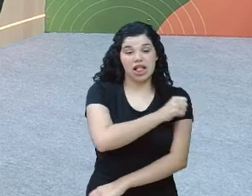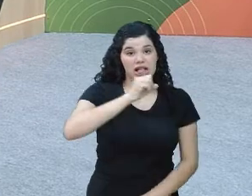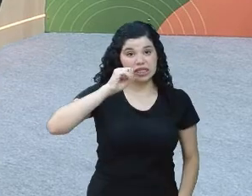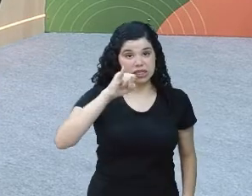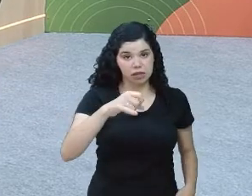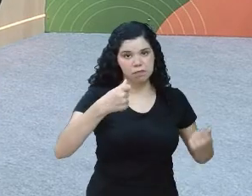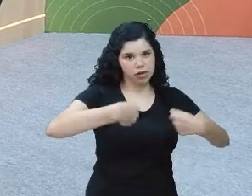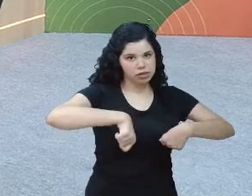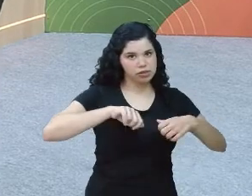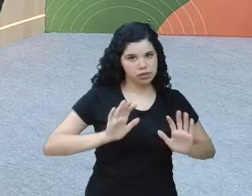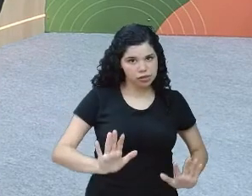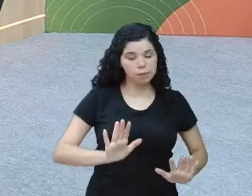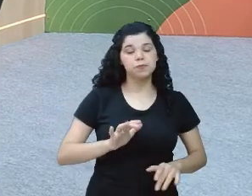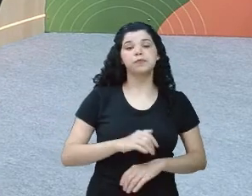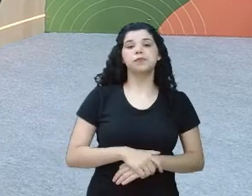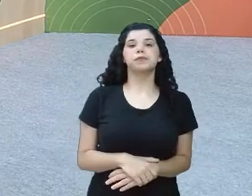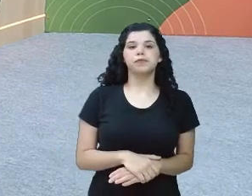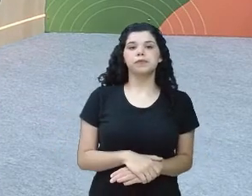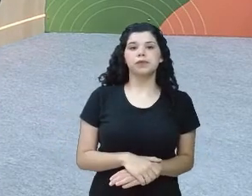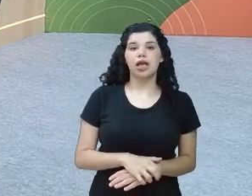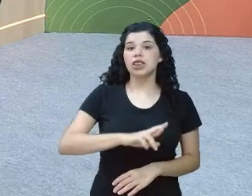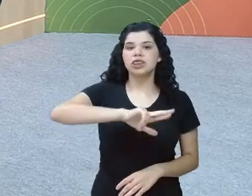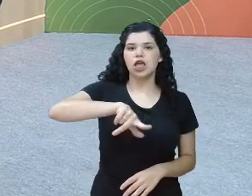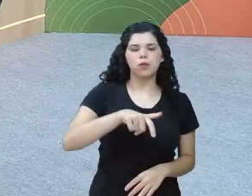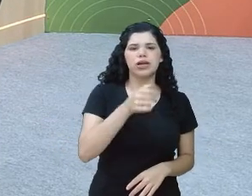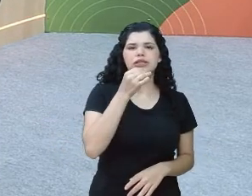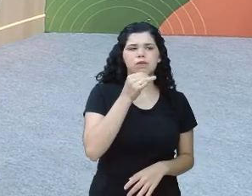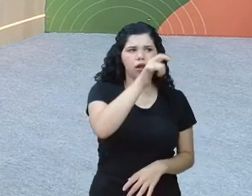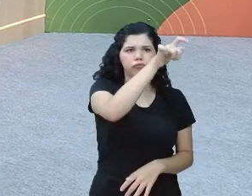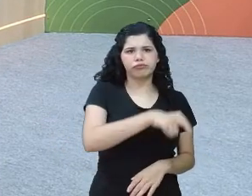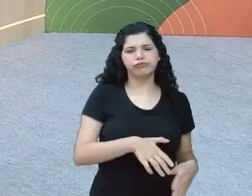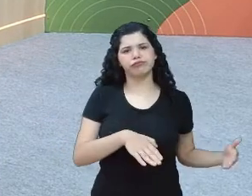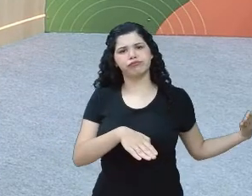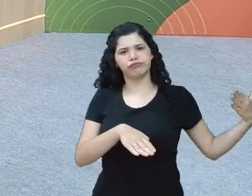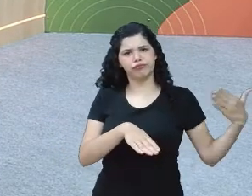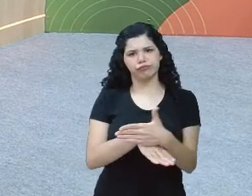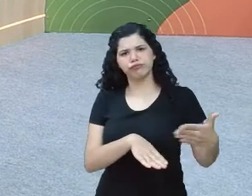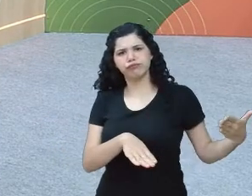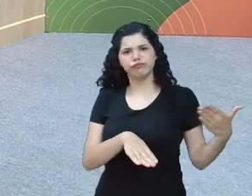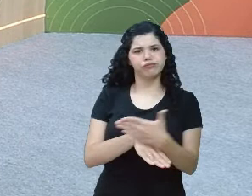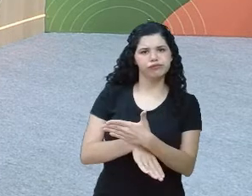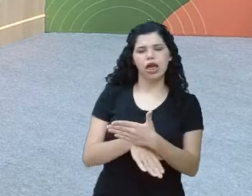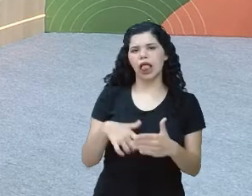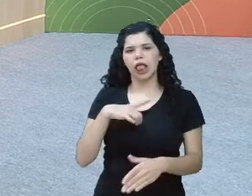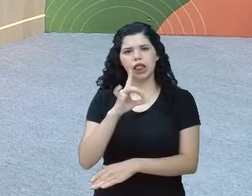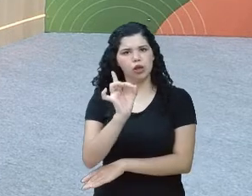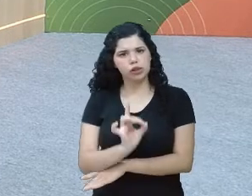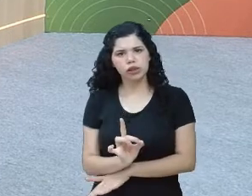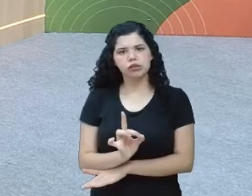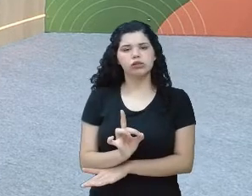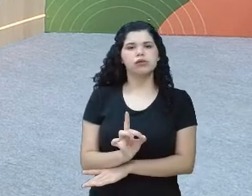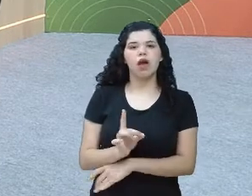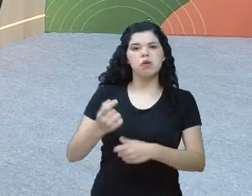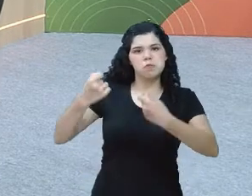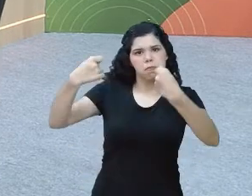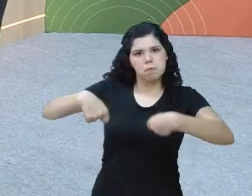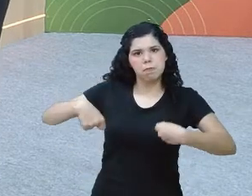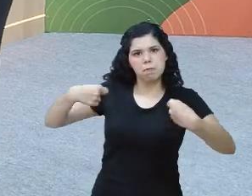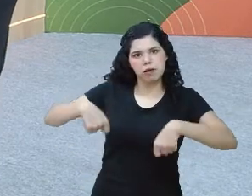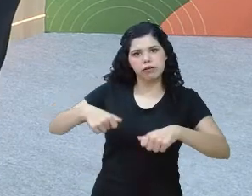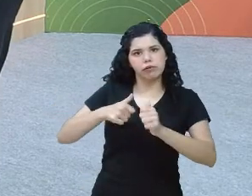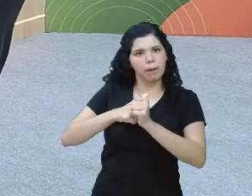caso necessite. Não é porque ele frequenta o AEE ou ele tem uma deficiência que ele vai precisar